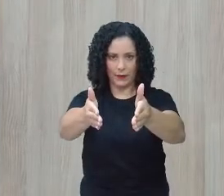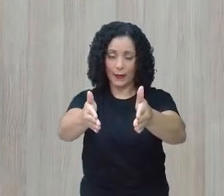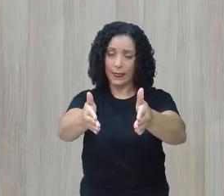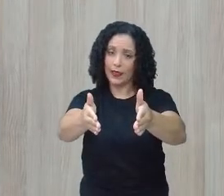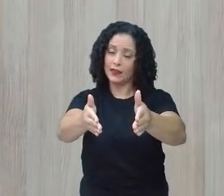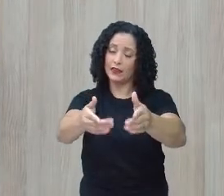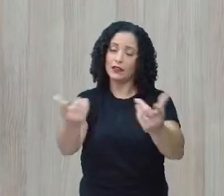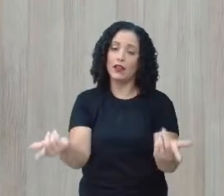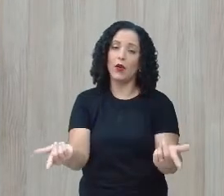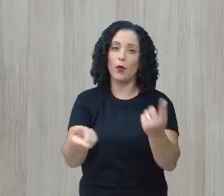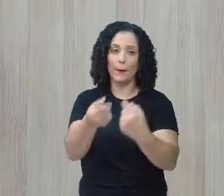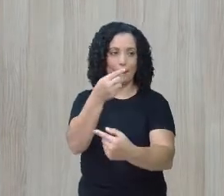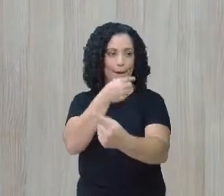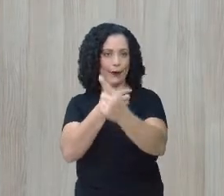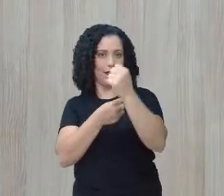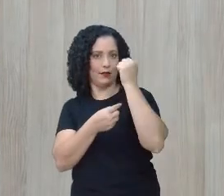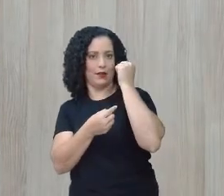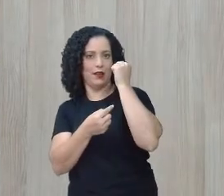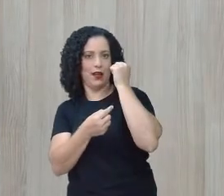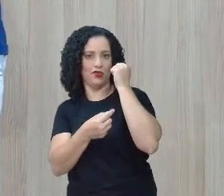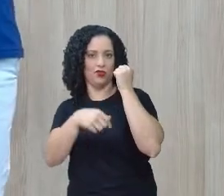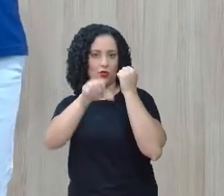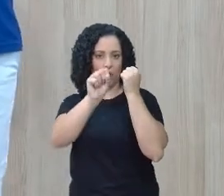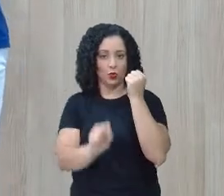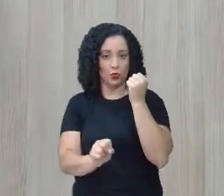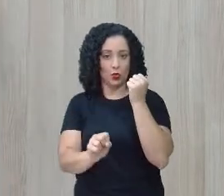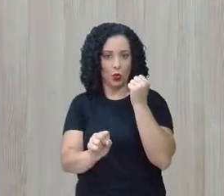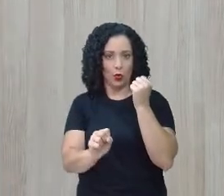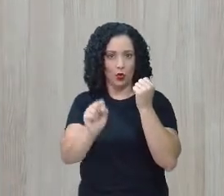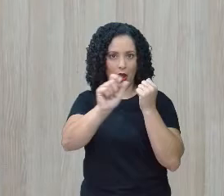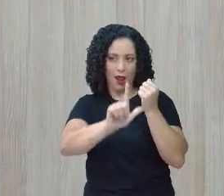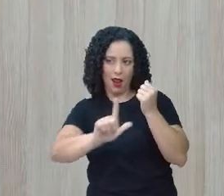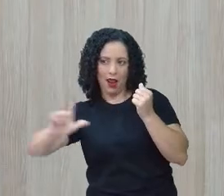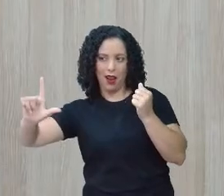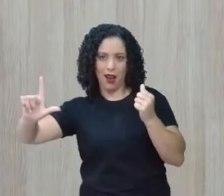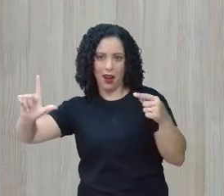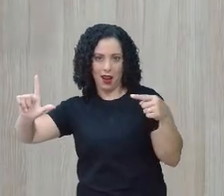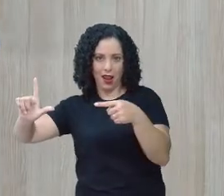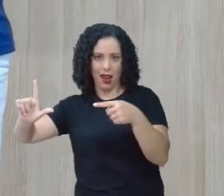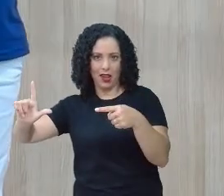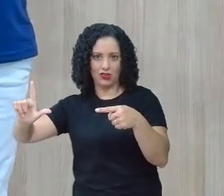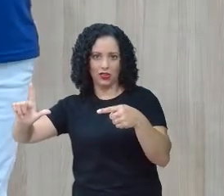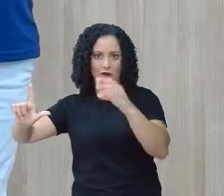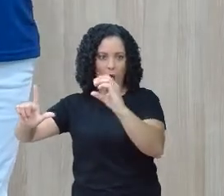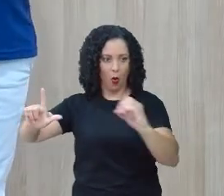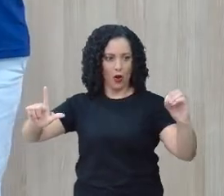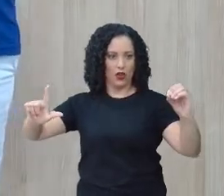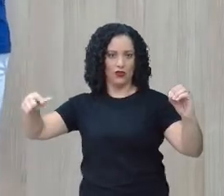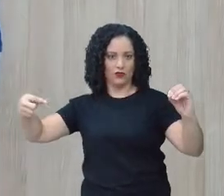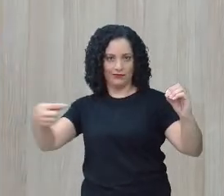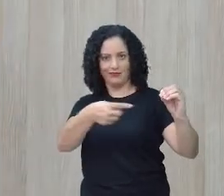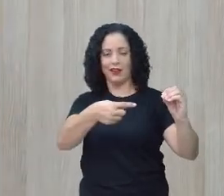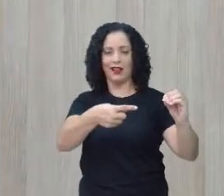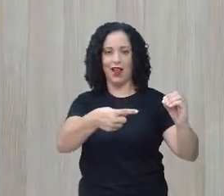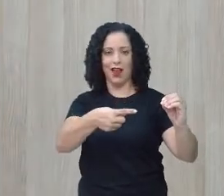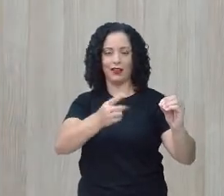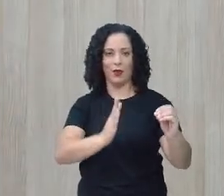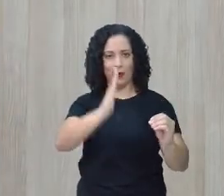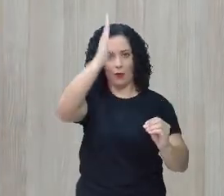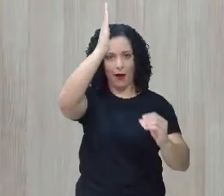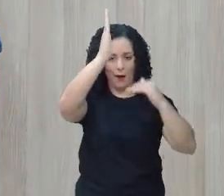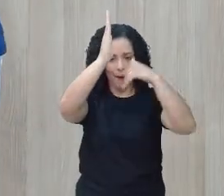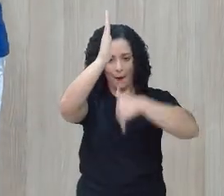caminho para trás eu vou ter o sul, né? Ao meu lado aqui eu vou ter o leste aqui, o oeste. Então, nesse sentido, eles